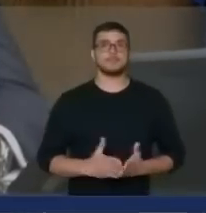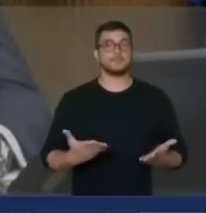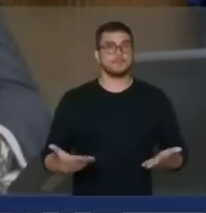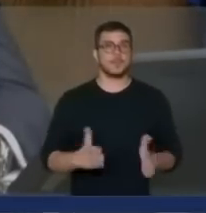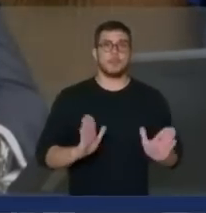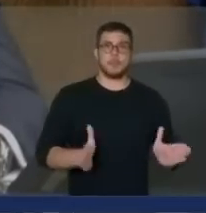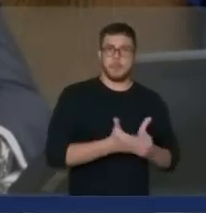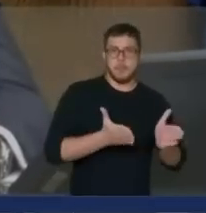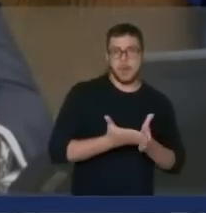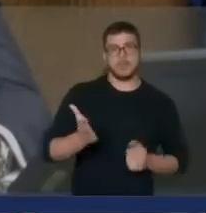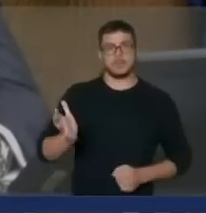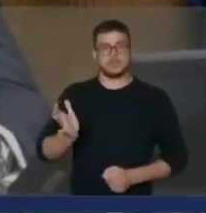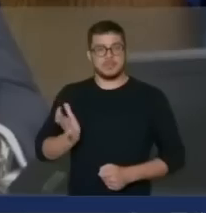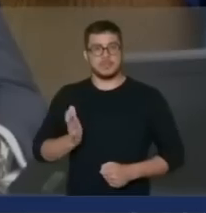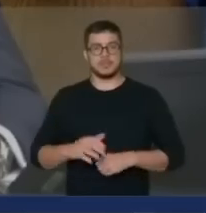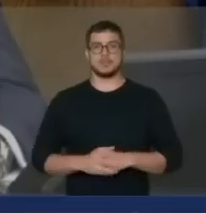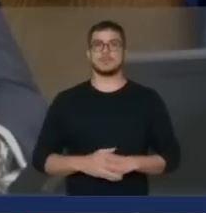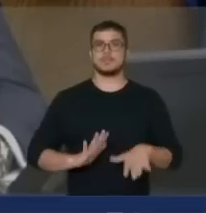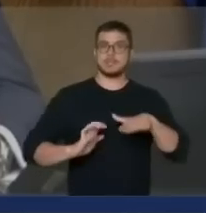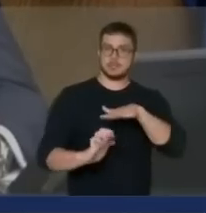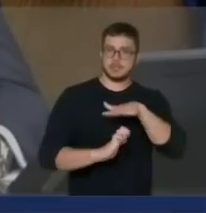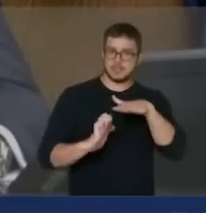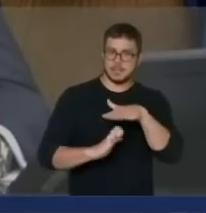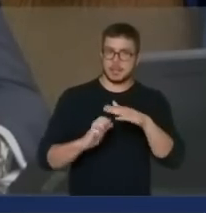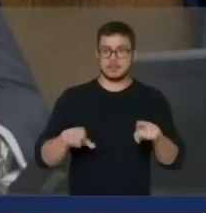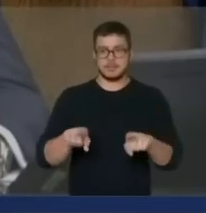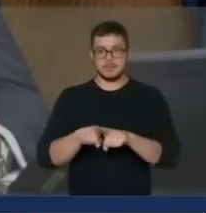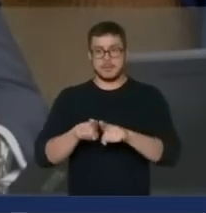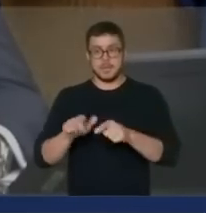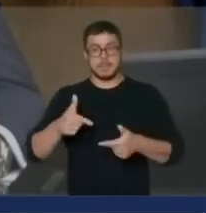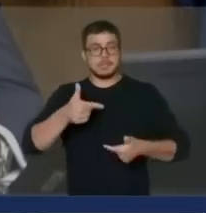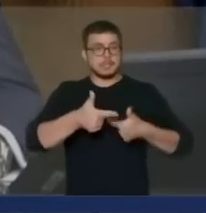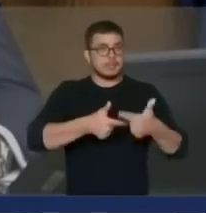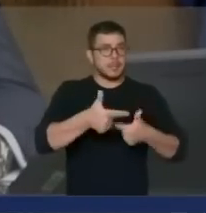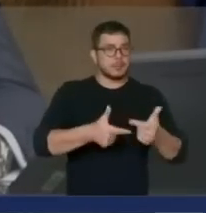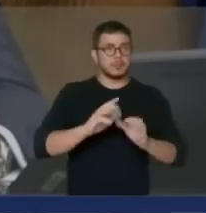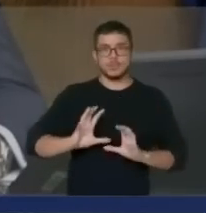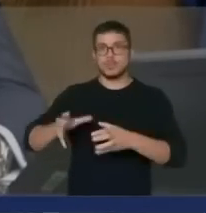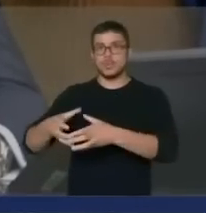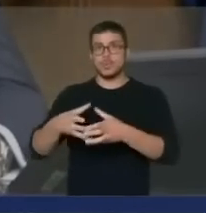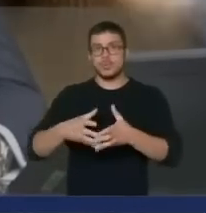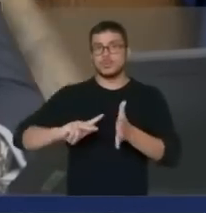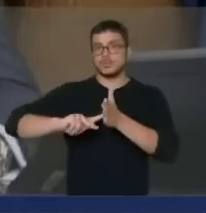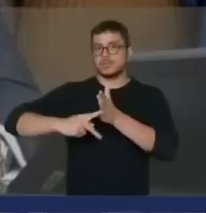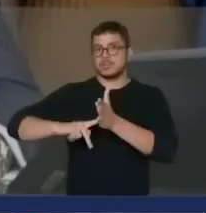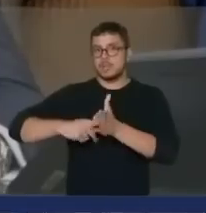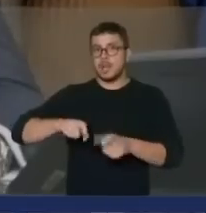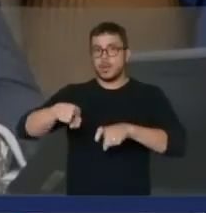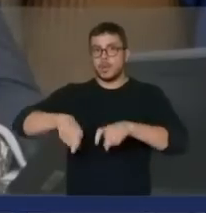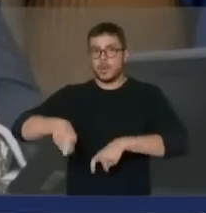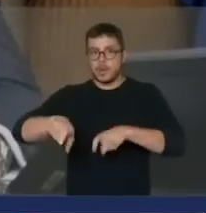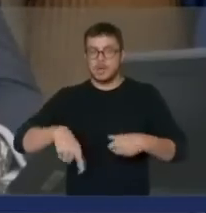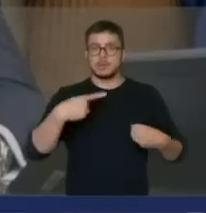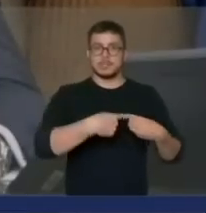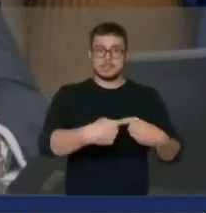vertentes, trabalhadores de todas as categorias, entidades sindicais do campo e da cidade, do meio cultural